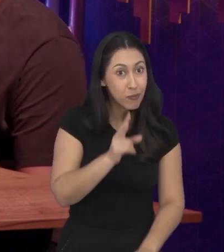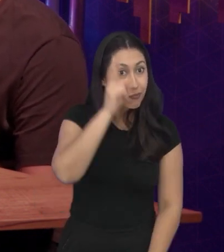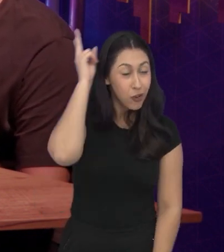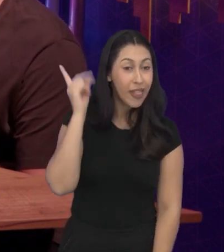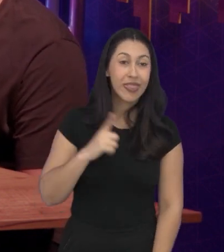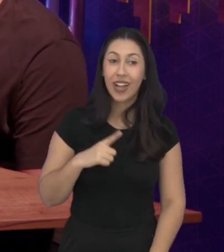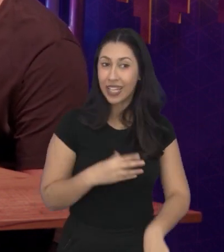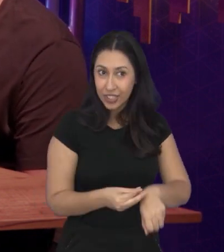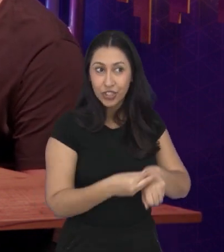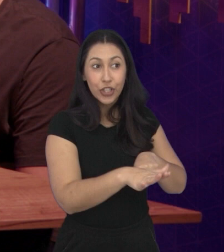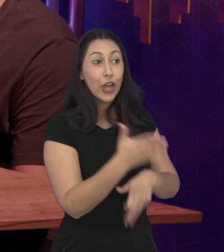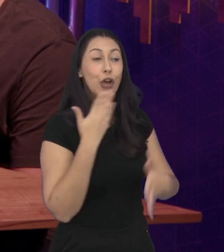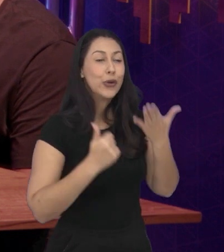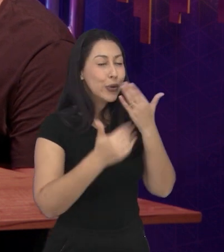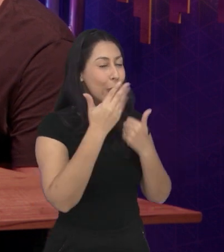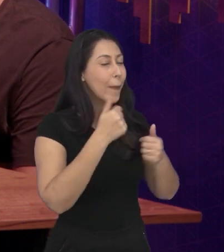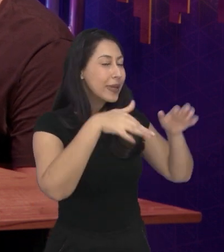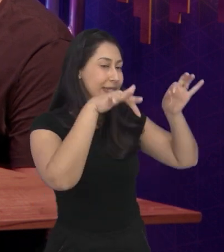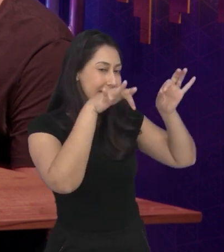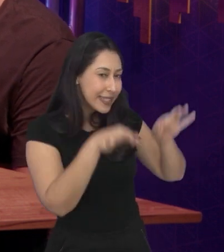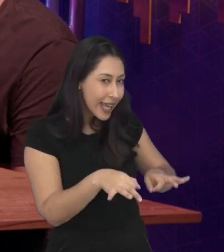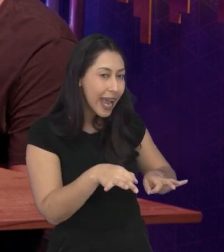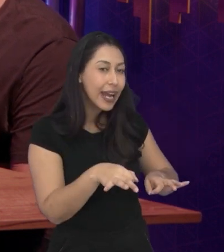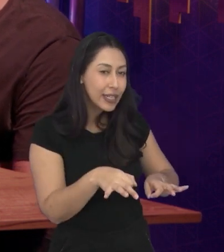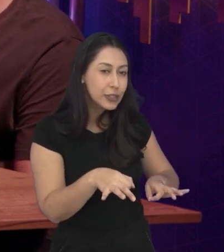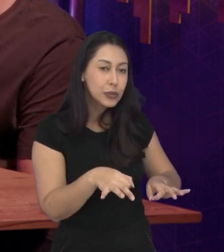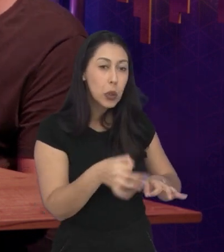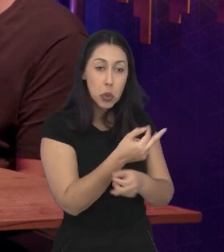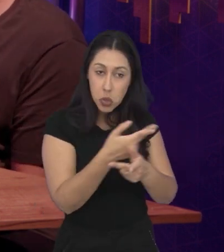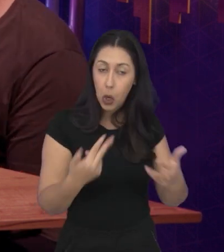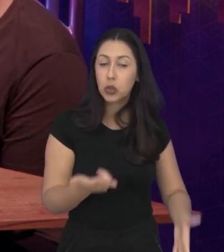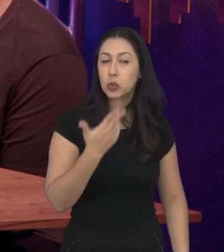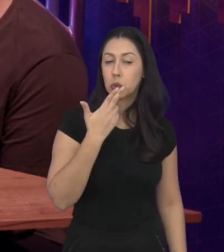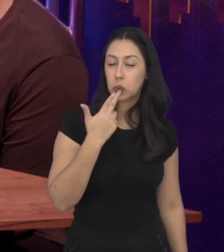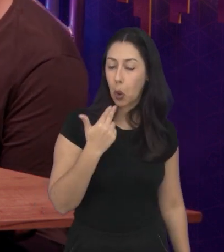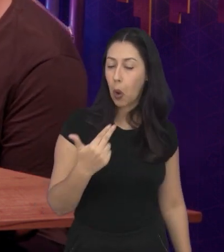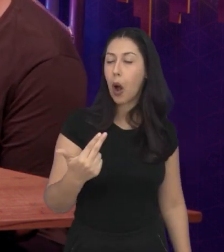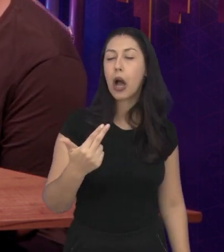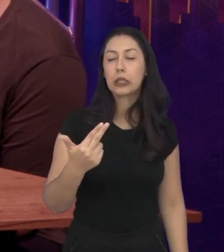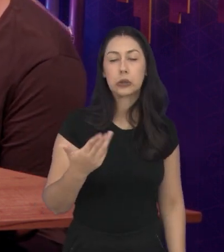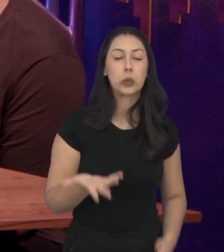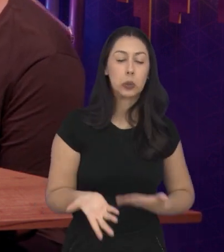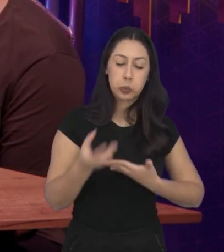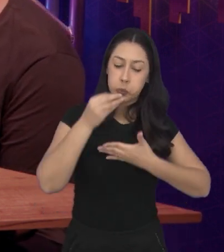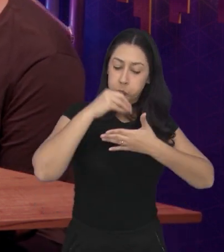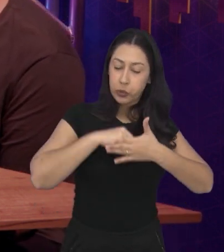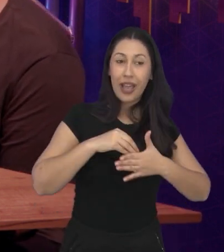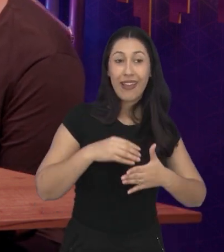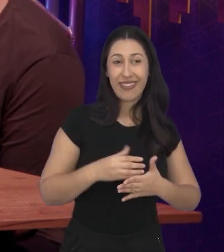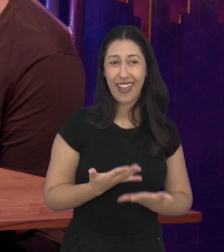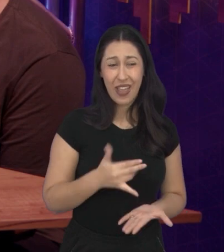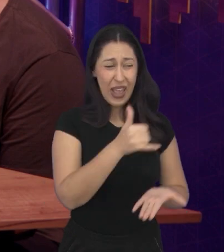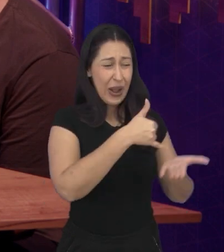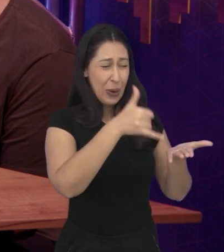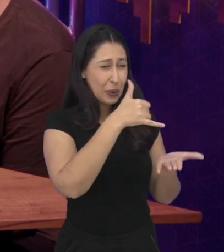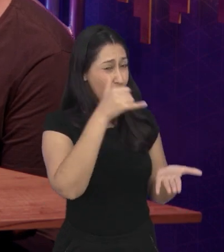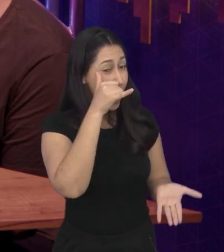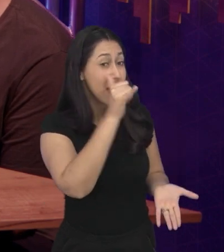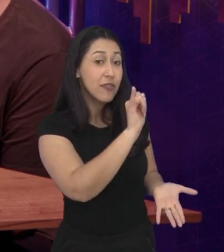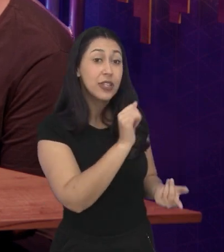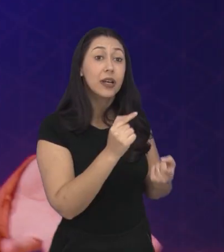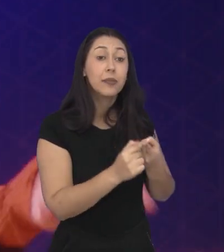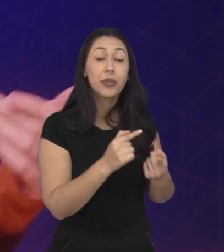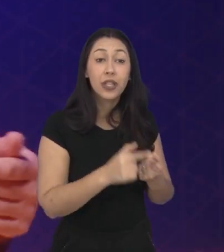pré-vestibular, tem até as dicas, né? Olha, se alimenta bem, se alimenta de coisas nutrientes, evitem alimentos gordurosos e tudo